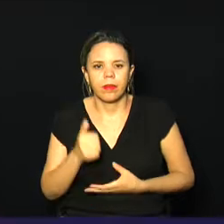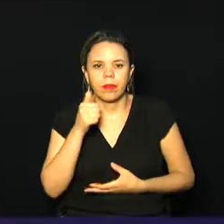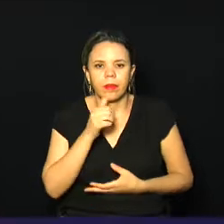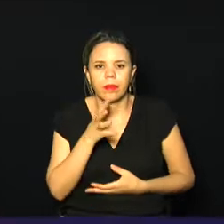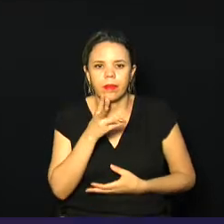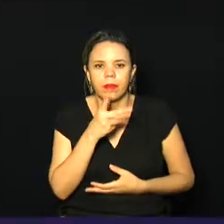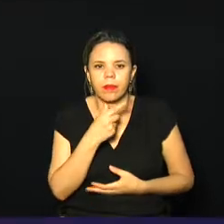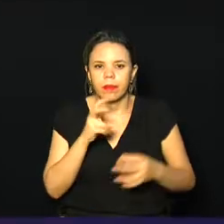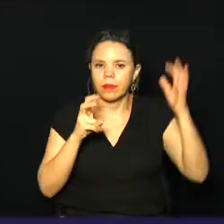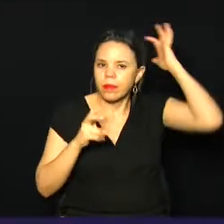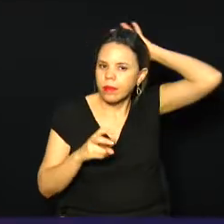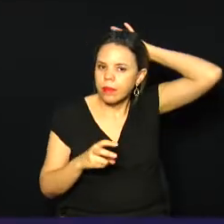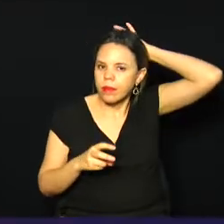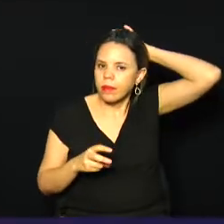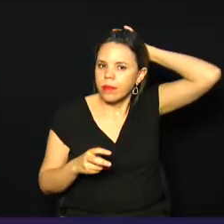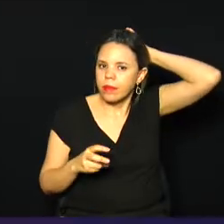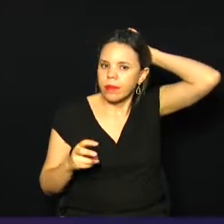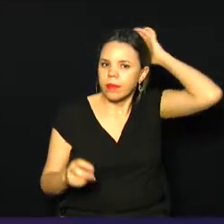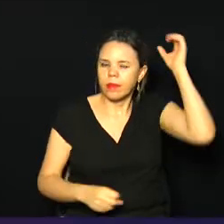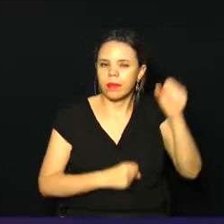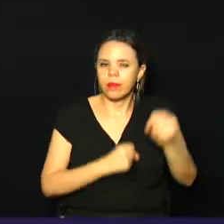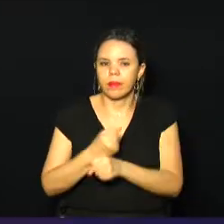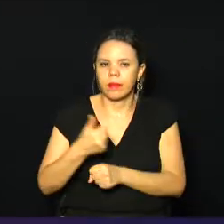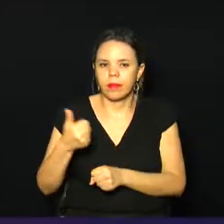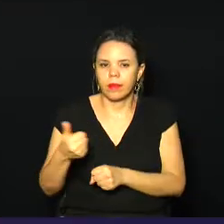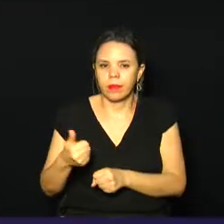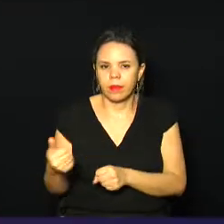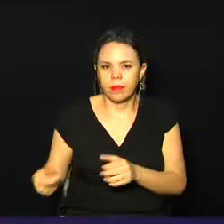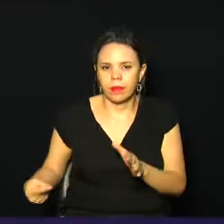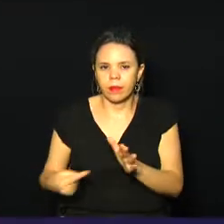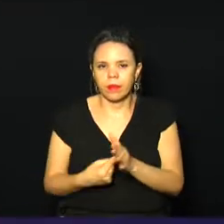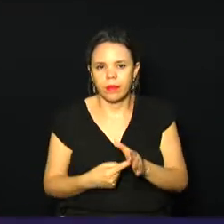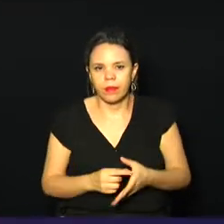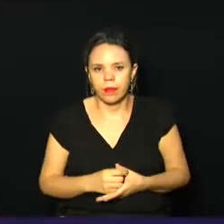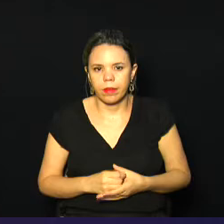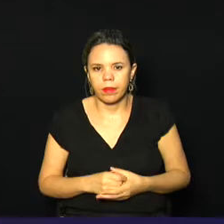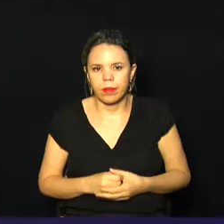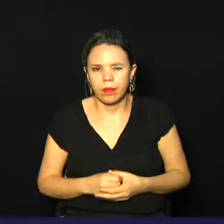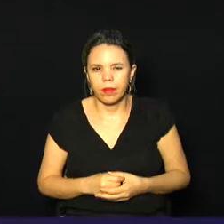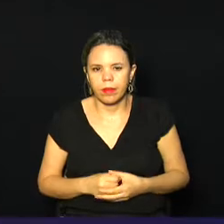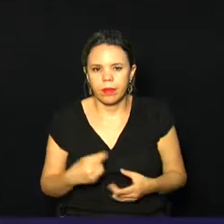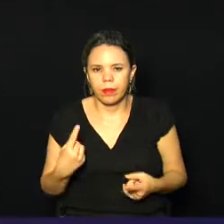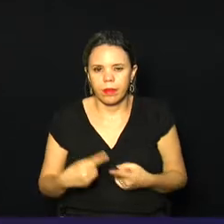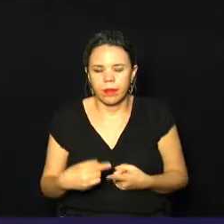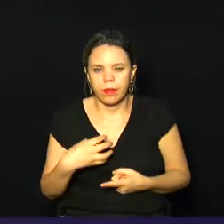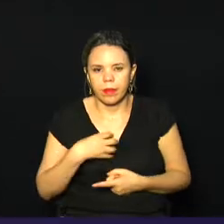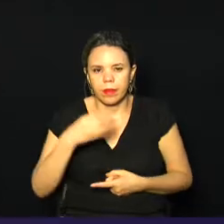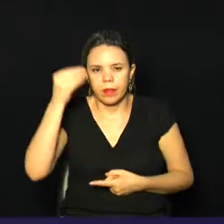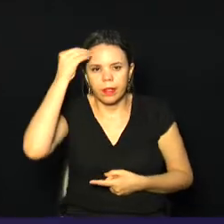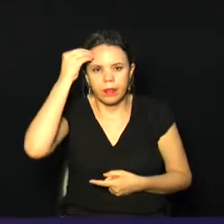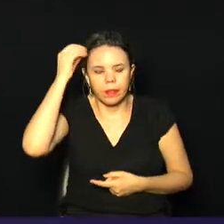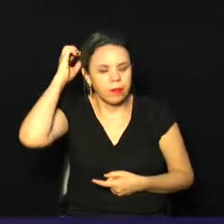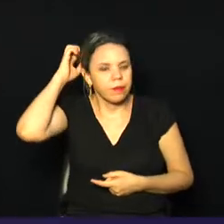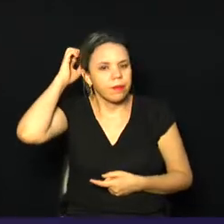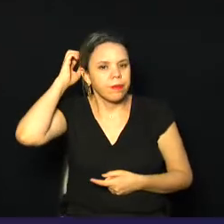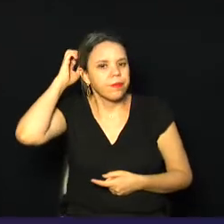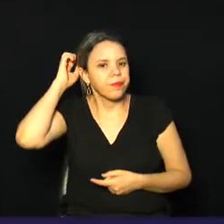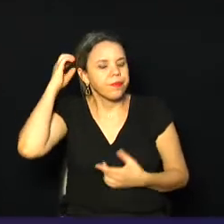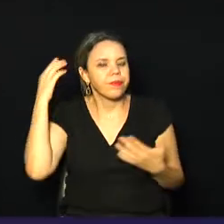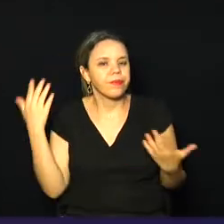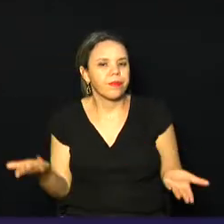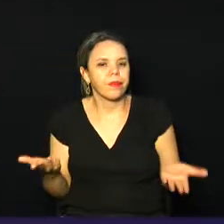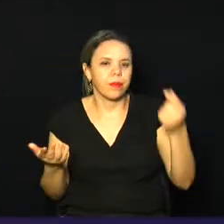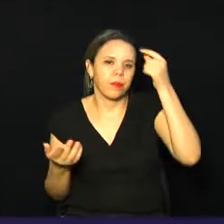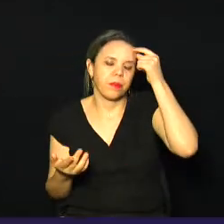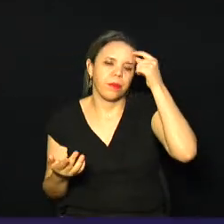cerca de 5 anos para registrar a primeira ocorrência, porque ela se sente culpada. Né? Então, essa